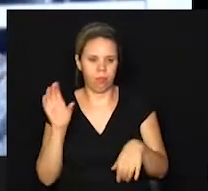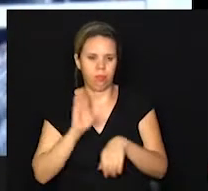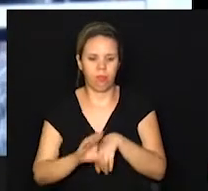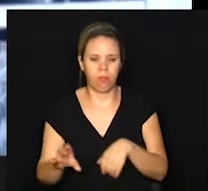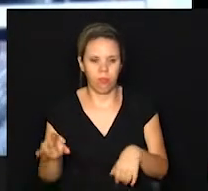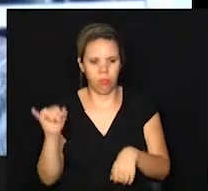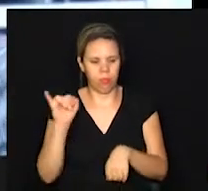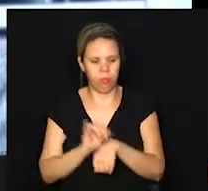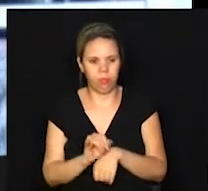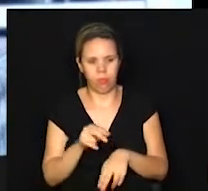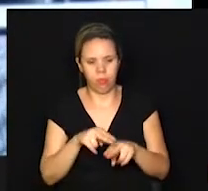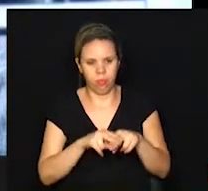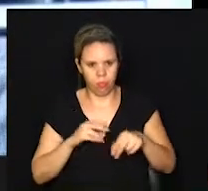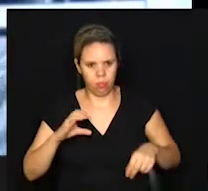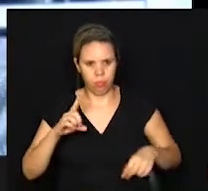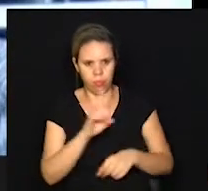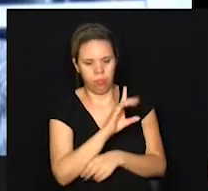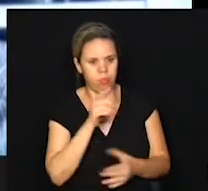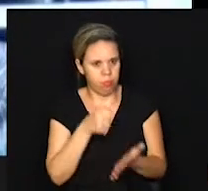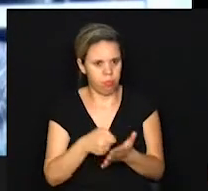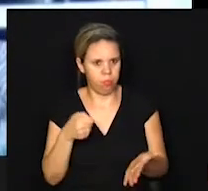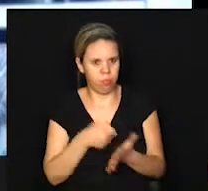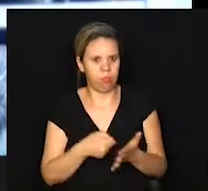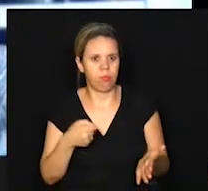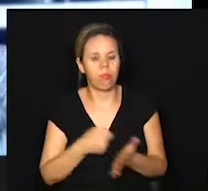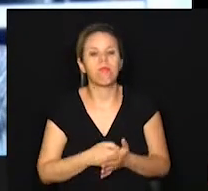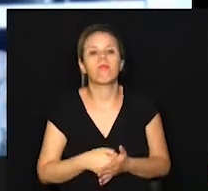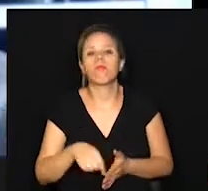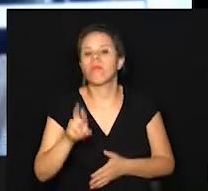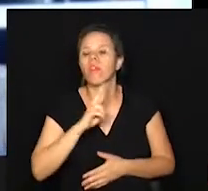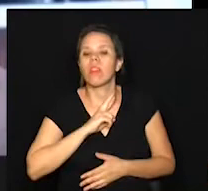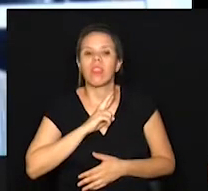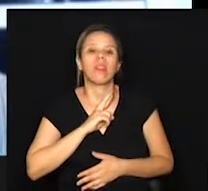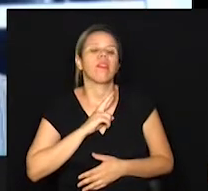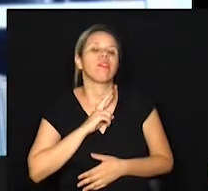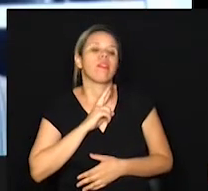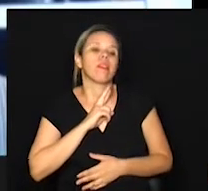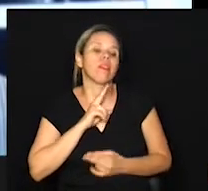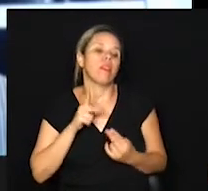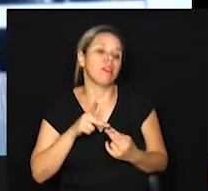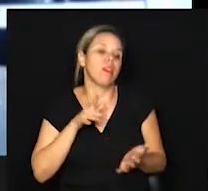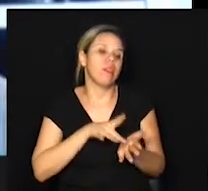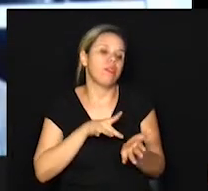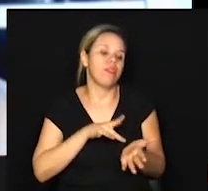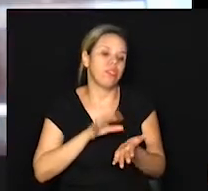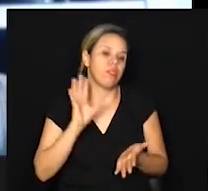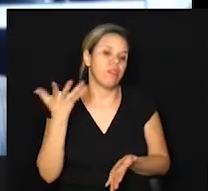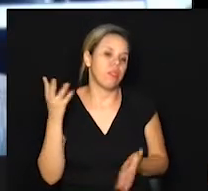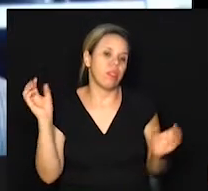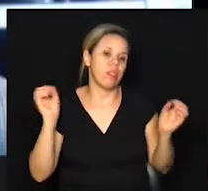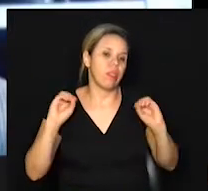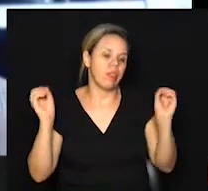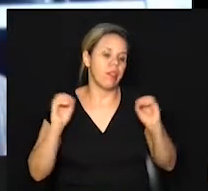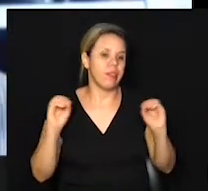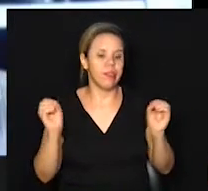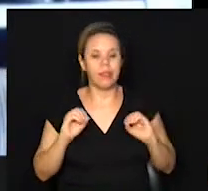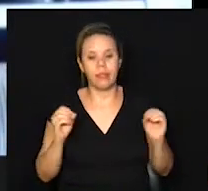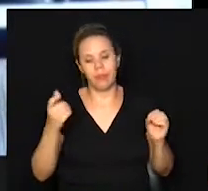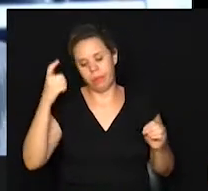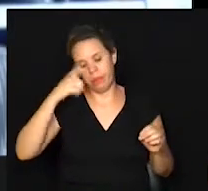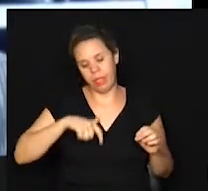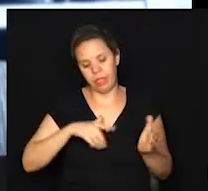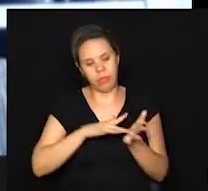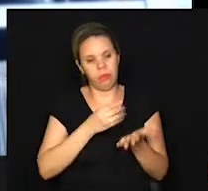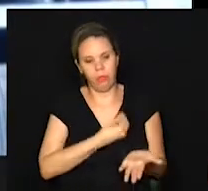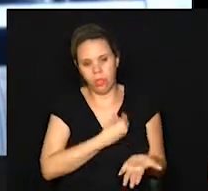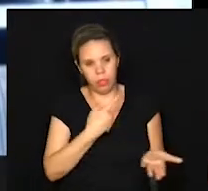esse coordenador. Está todo mundo cobrando uma resposta da Unip. Eles fingem que não está acontecendo nada, como estão fingindo que eu não existo, né? E a